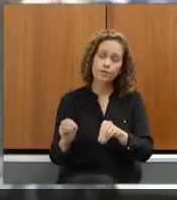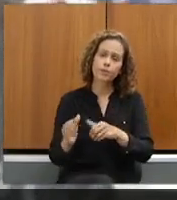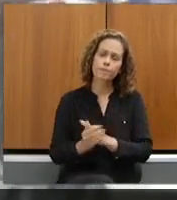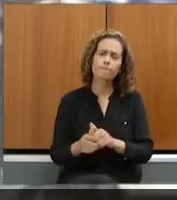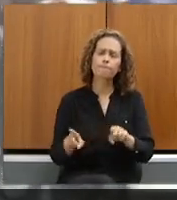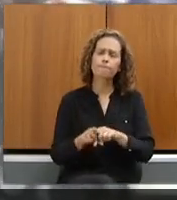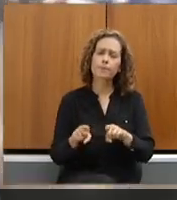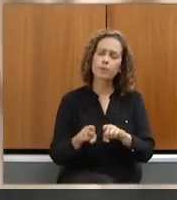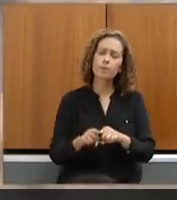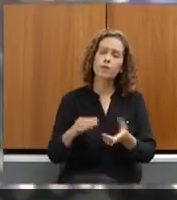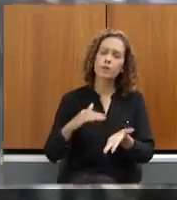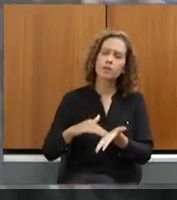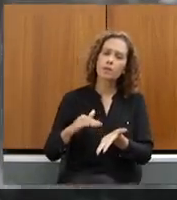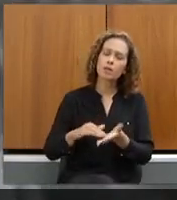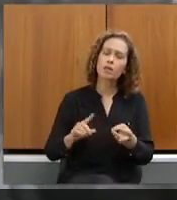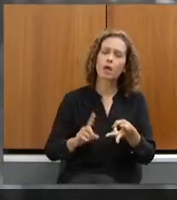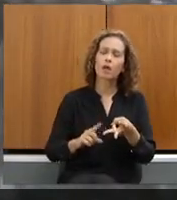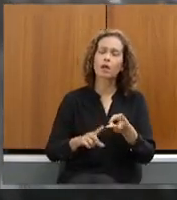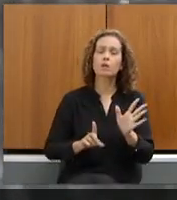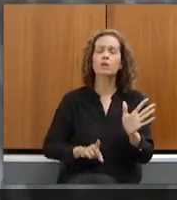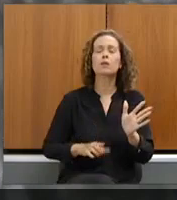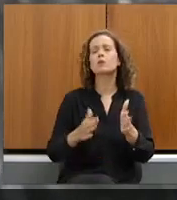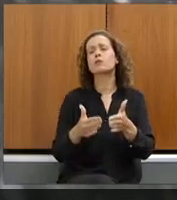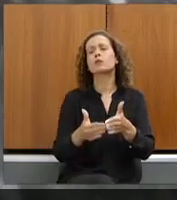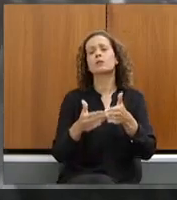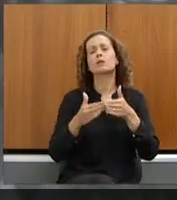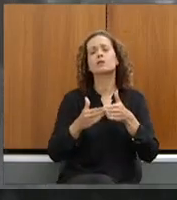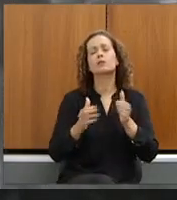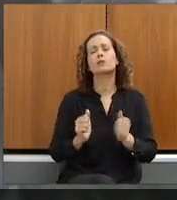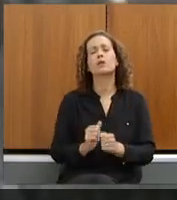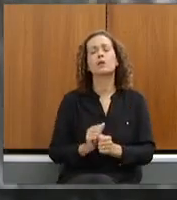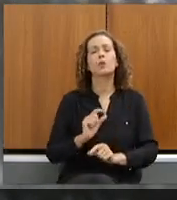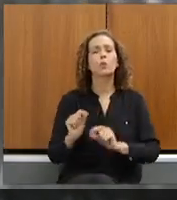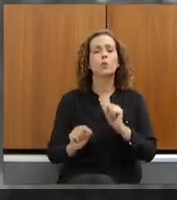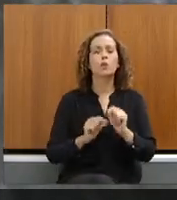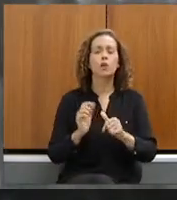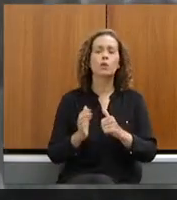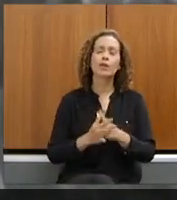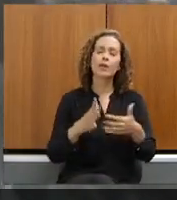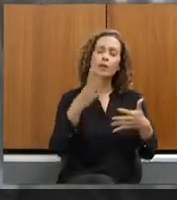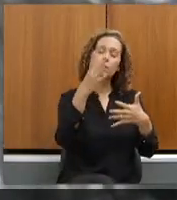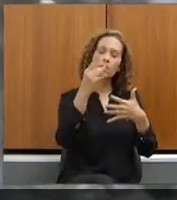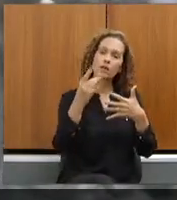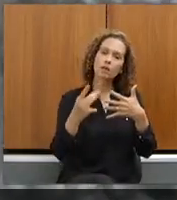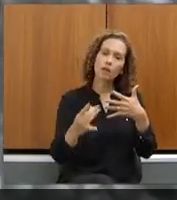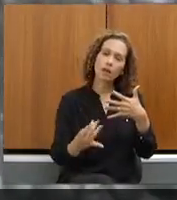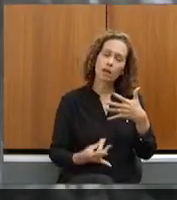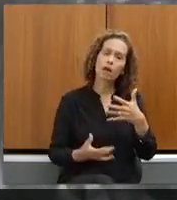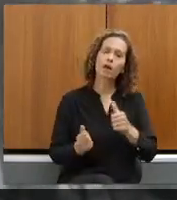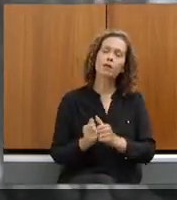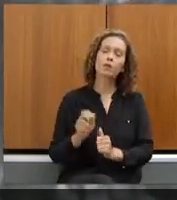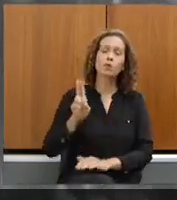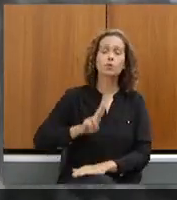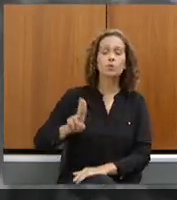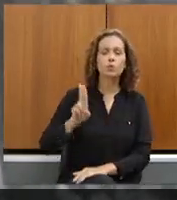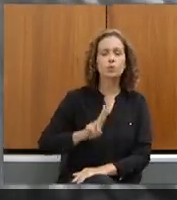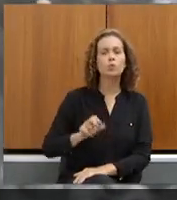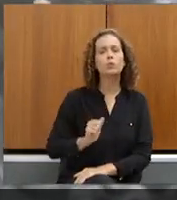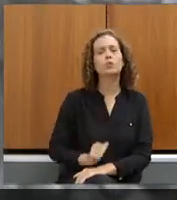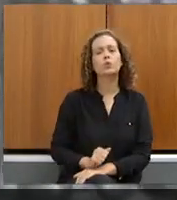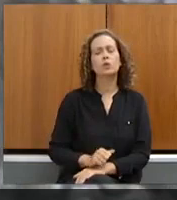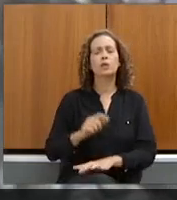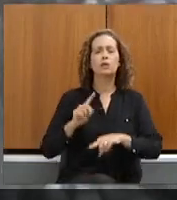isso secretário também a solicitação eu não sentido de encaminhar de forma detalhada o uso dos recursos de